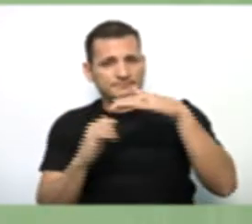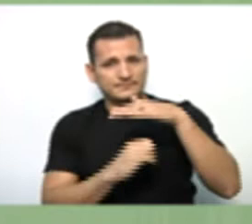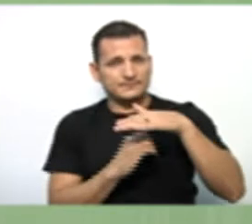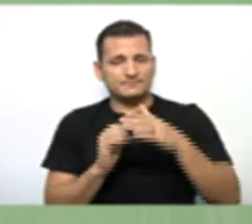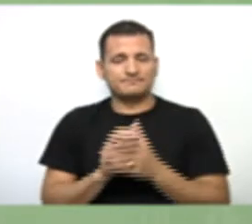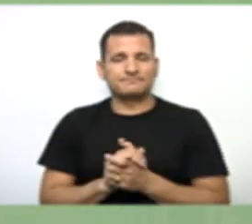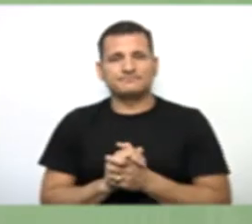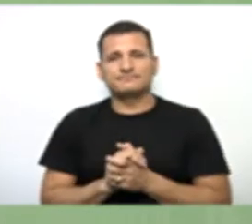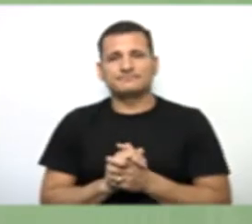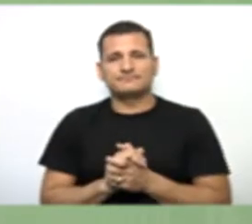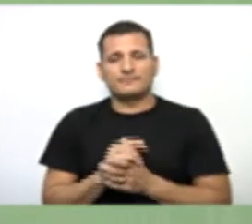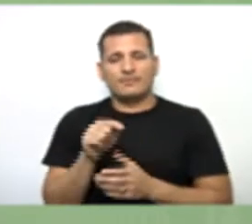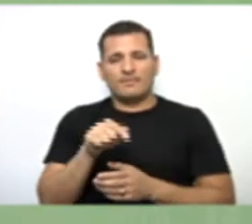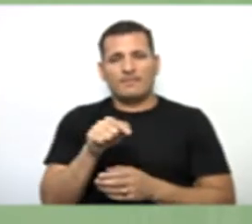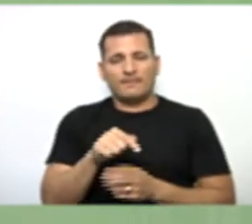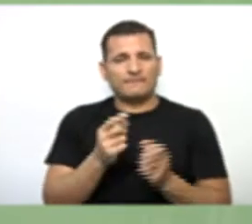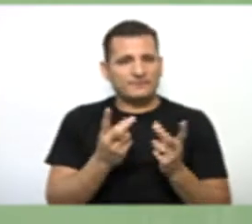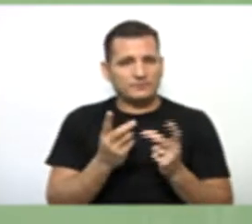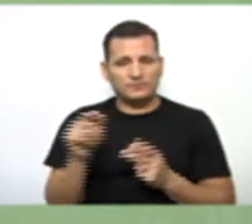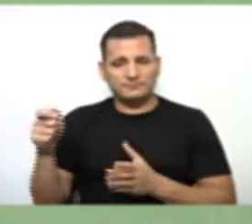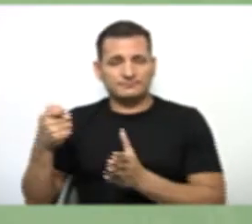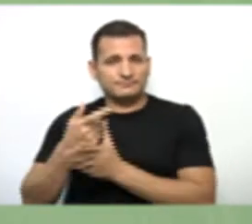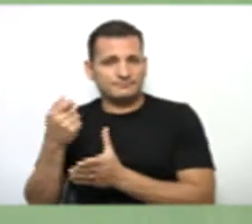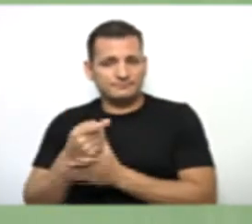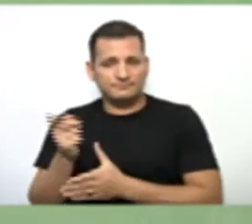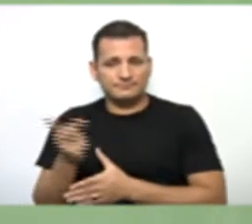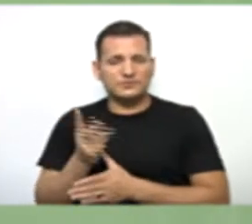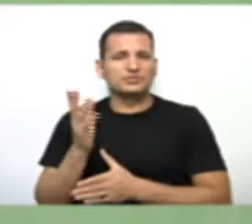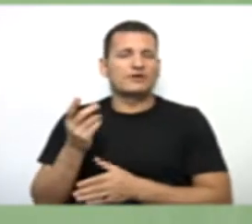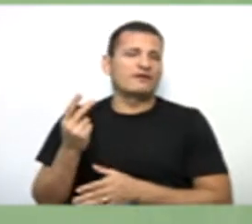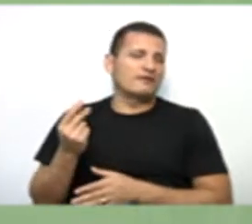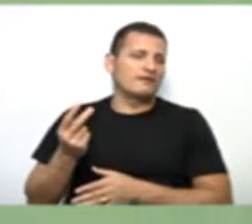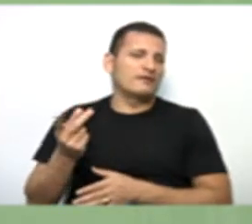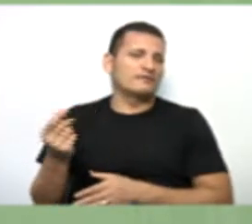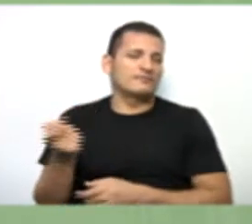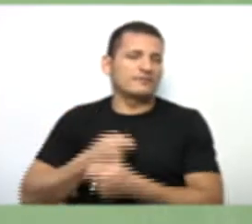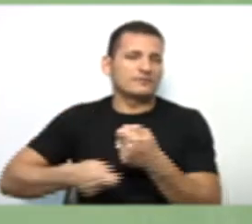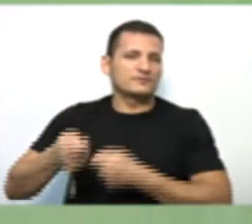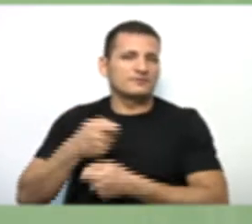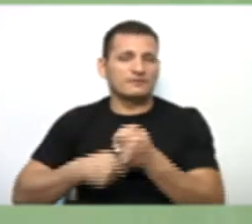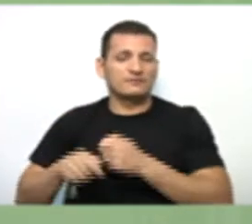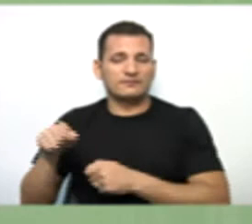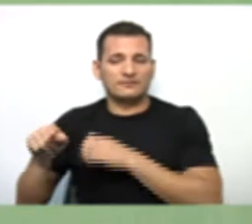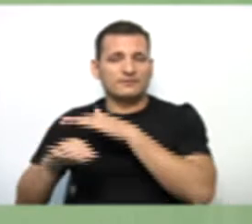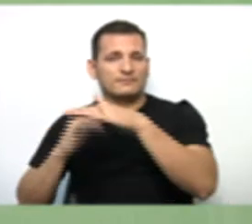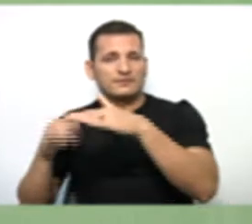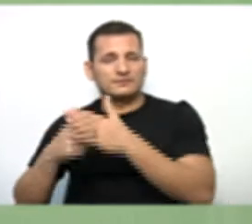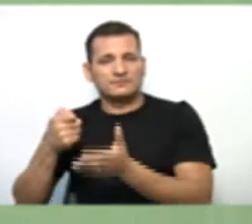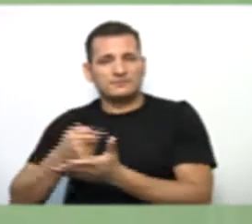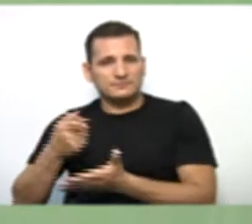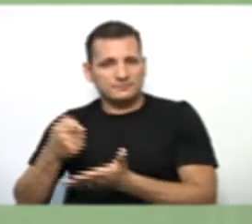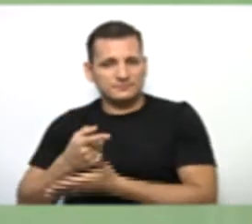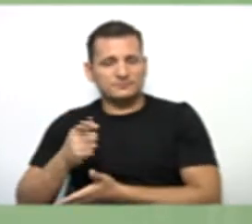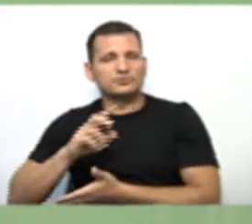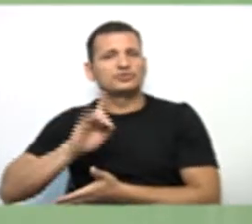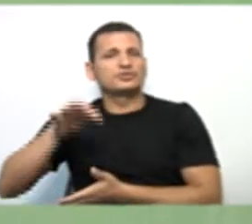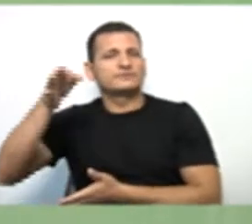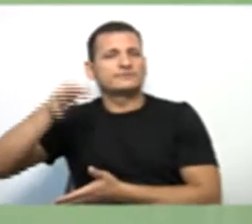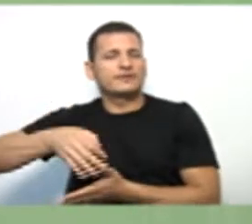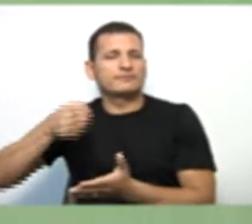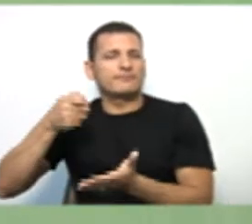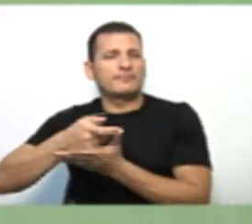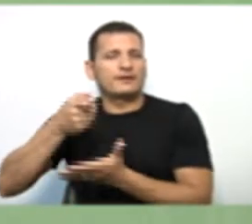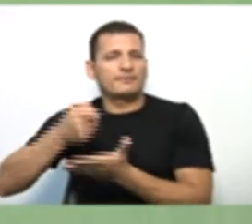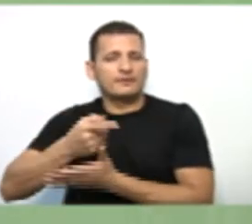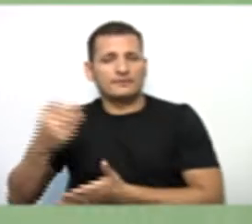vendedora e a outra compradora, já negociam há algum tempo. A empresa compradora, né, que sempre pagou em dia,